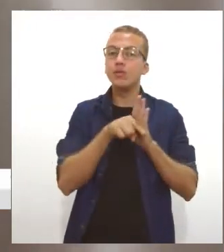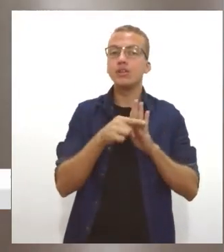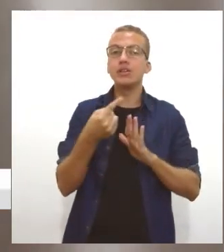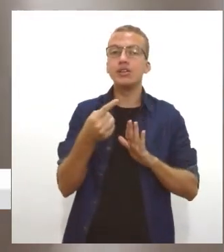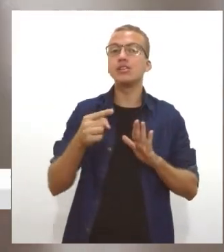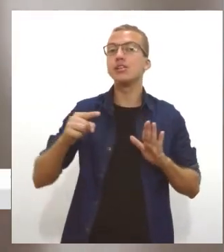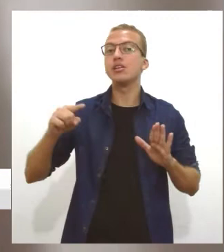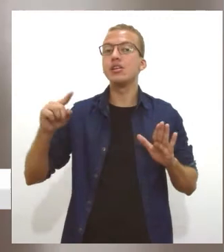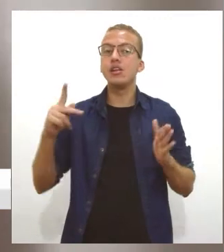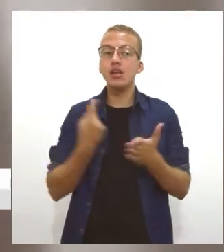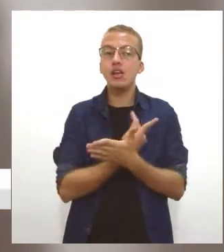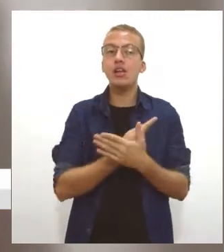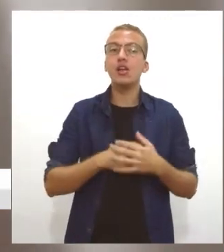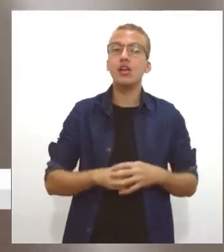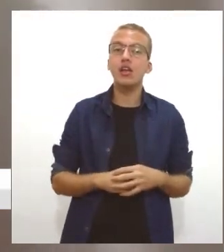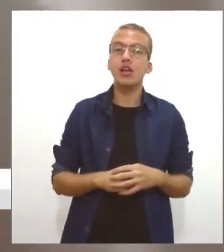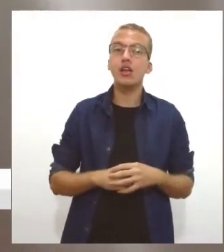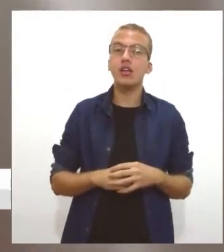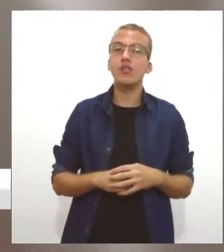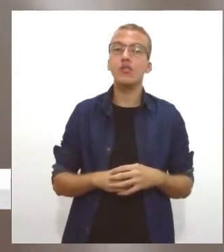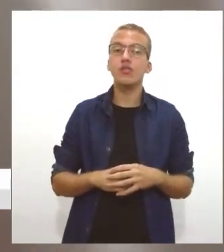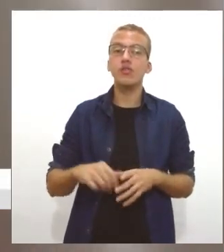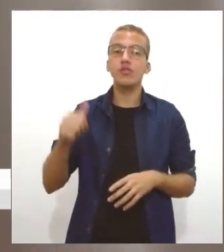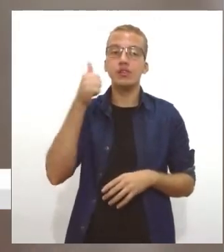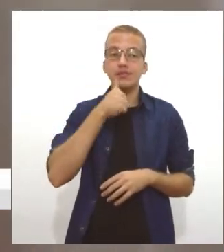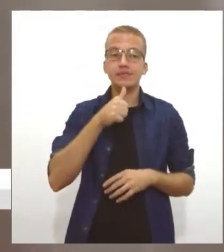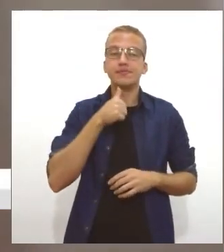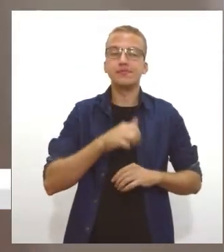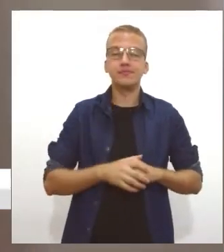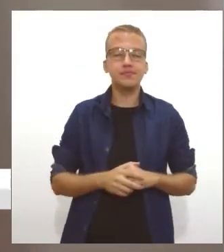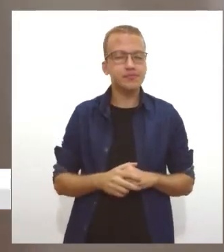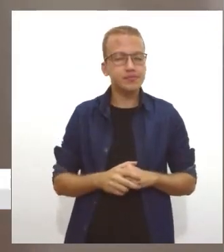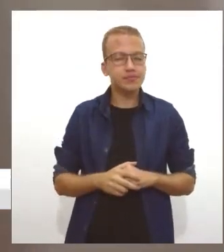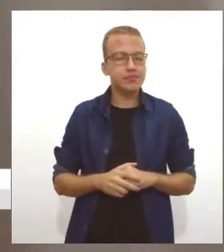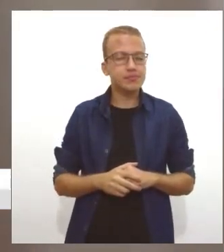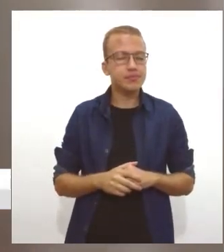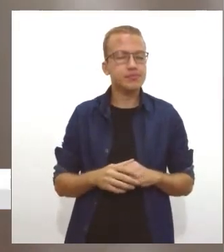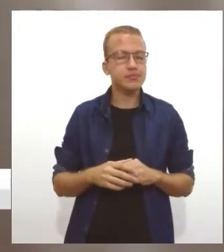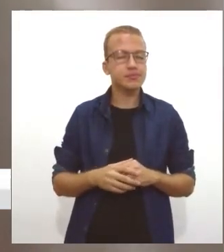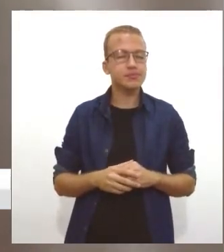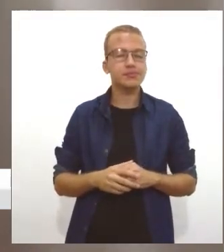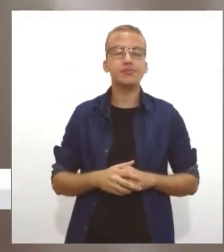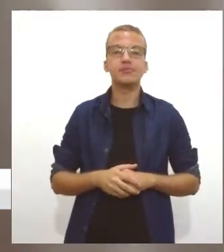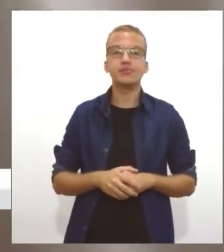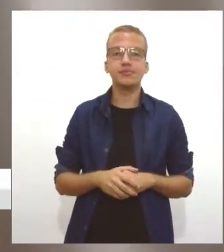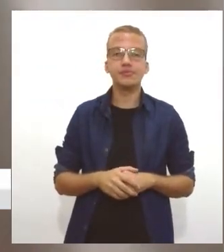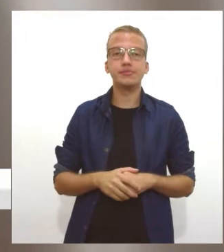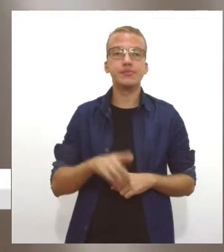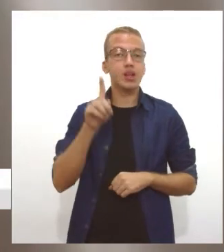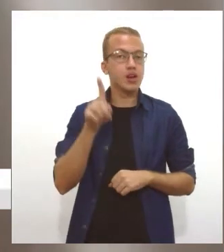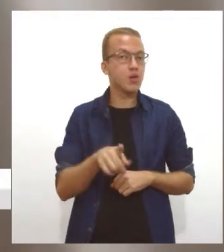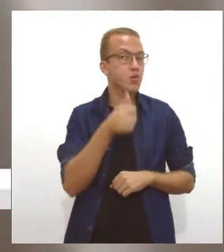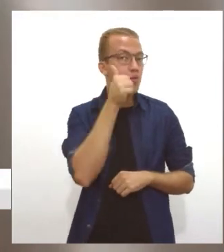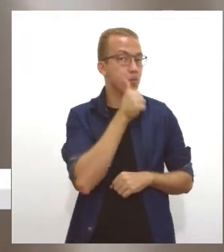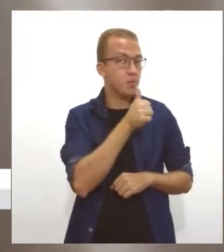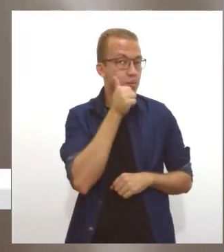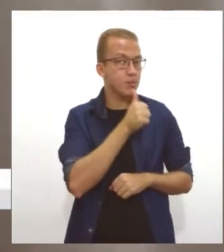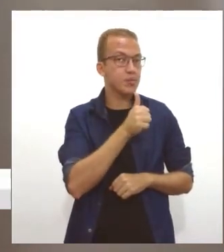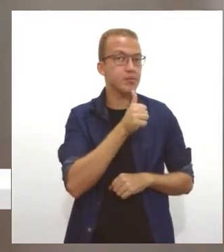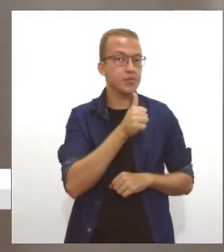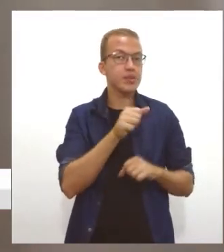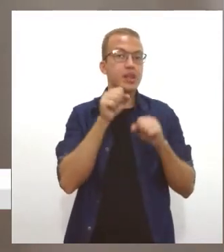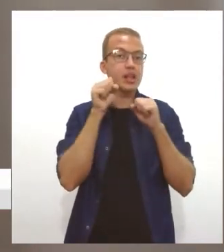quadro que se chama possuíciência econômica, ou seja, vai ser uma mulher incluída dentro de uma